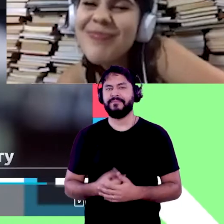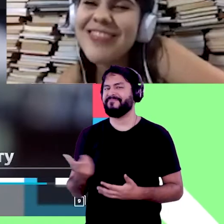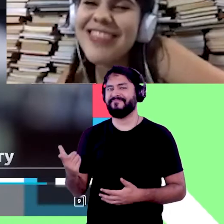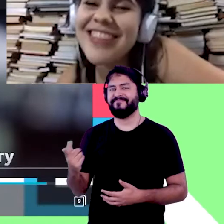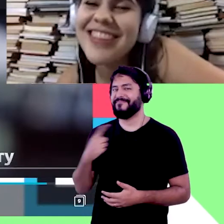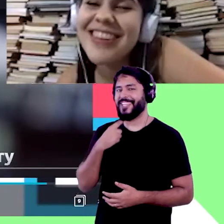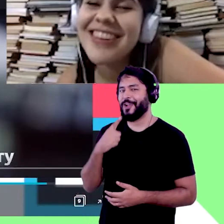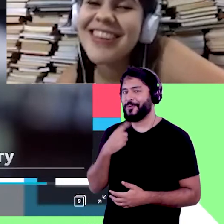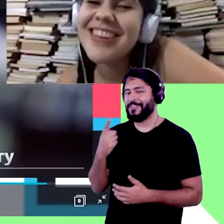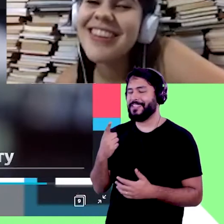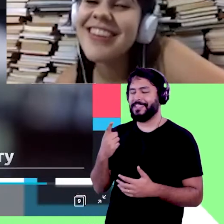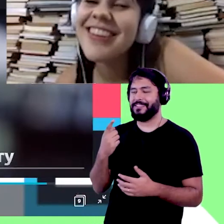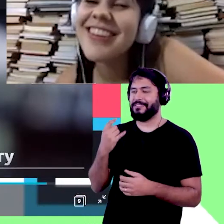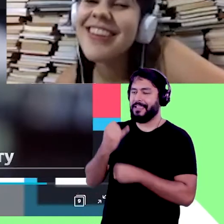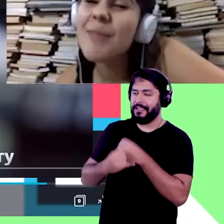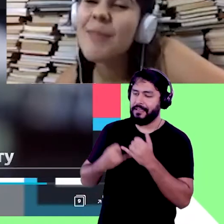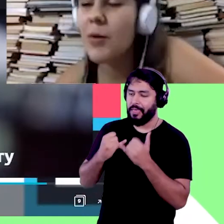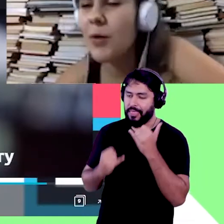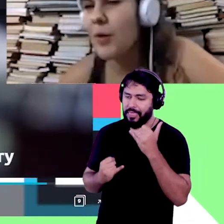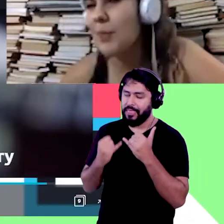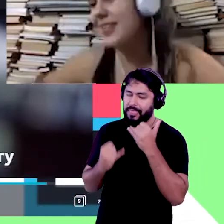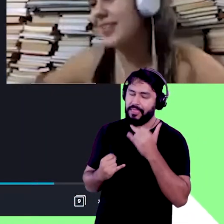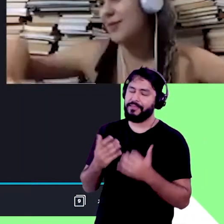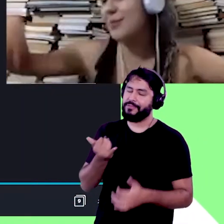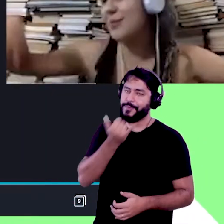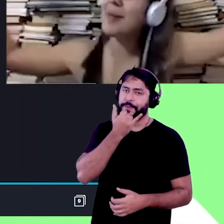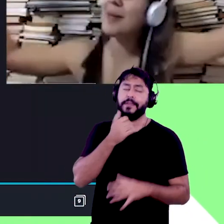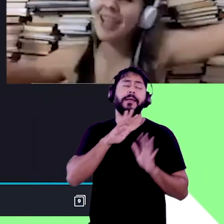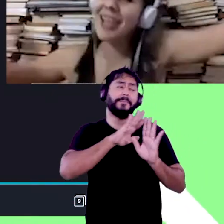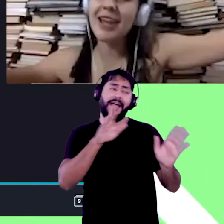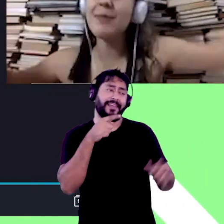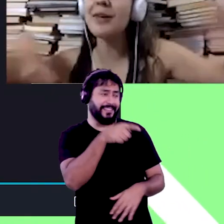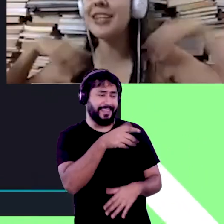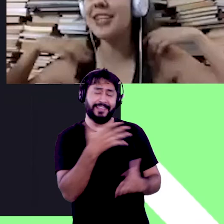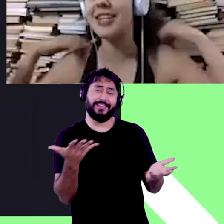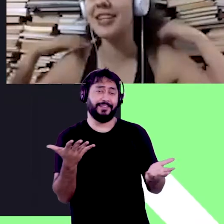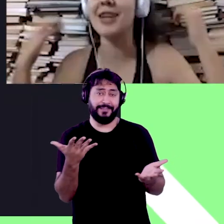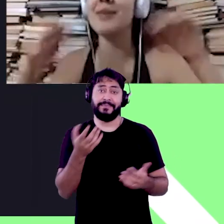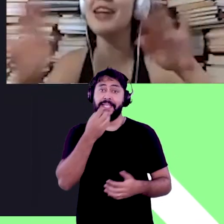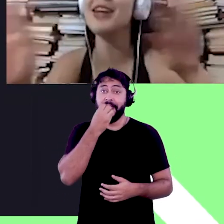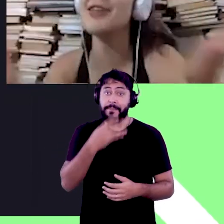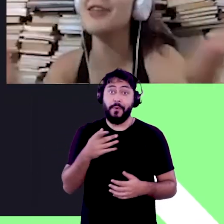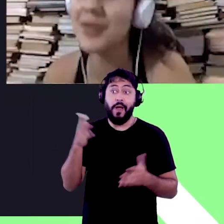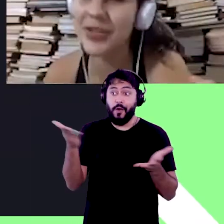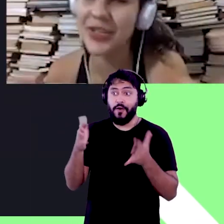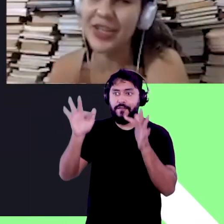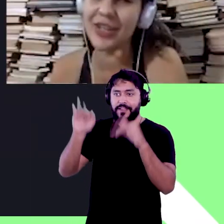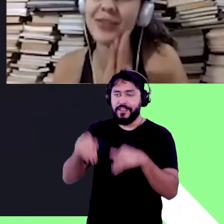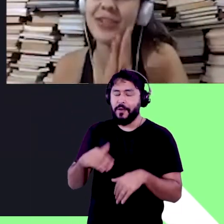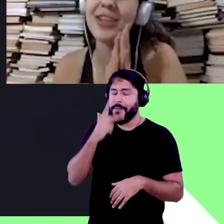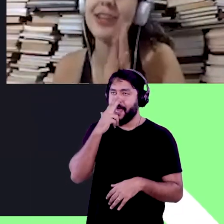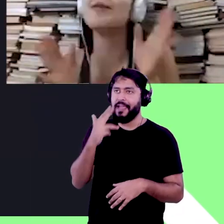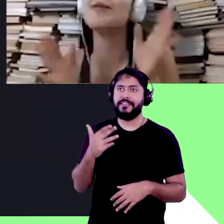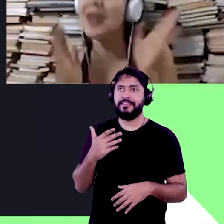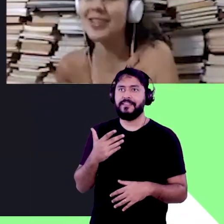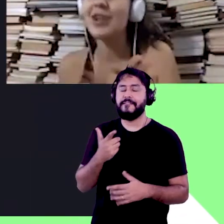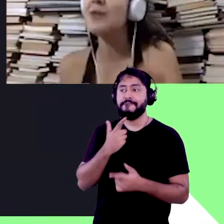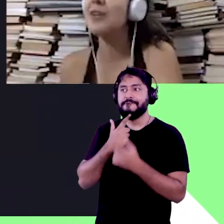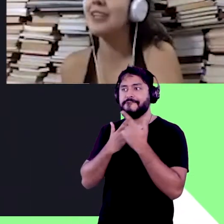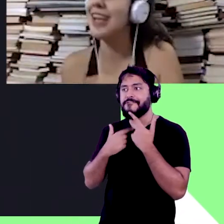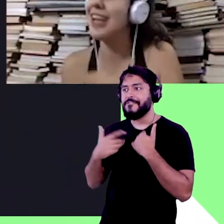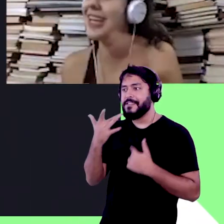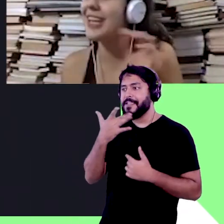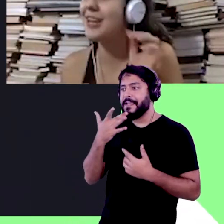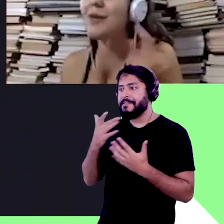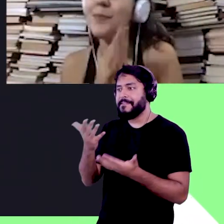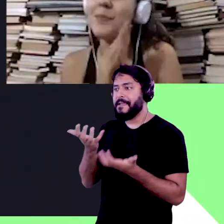rolando. Empacou. Empacou. Mas aí, é bom que a gente termine aí com esse gostinho de... Conheça a Luísa,